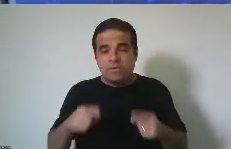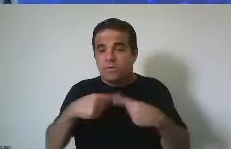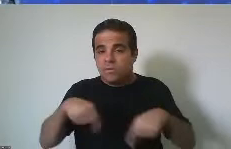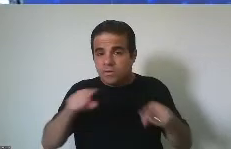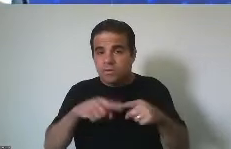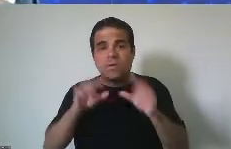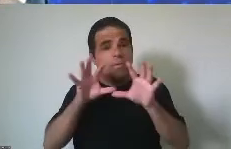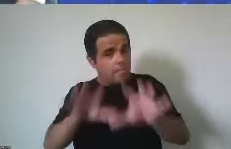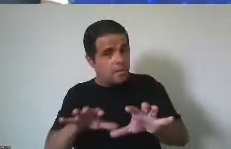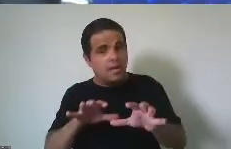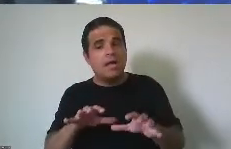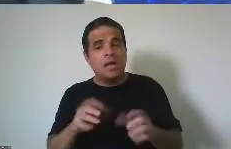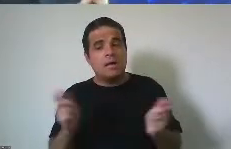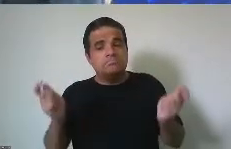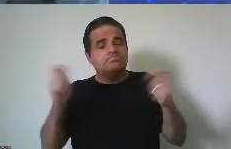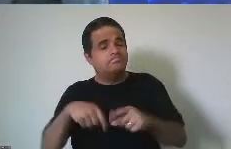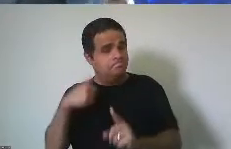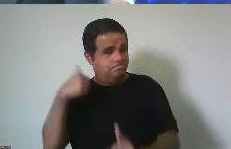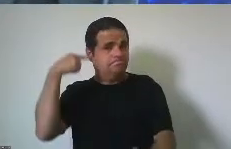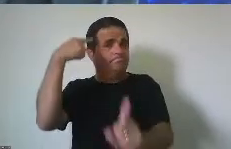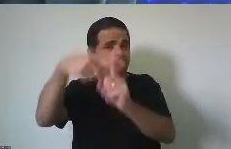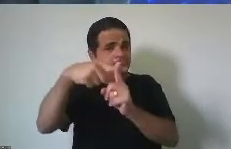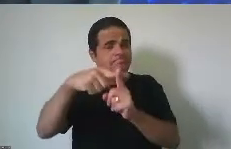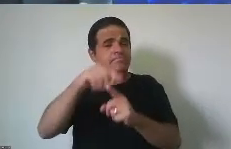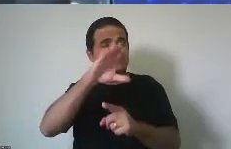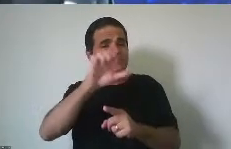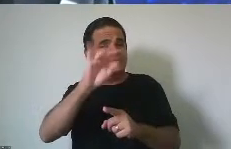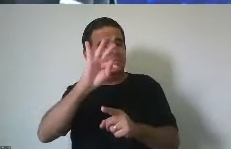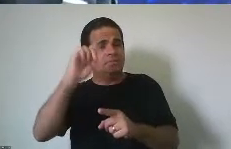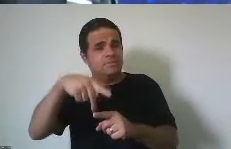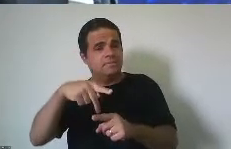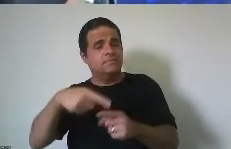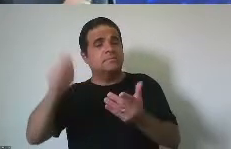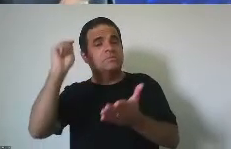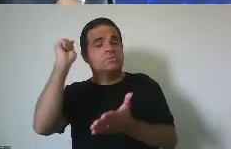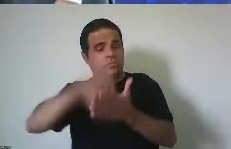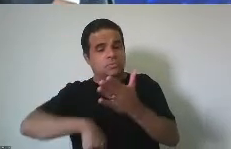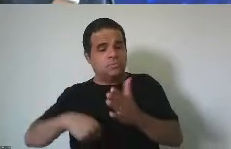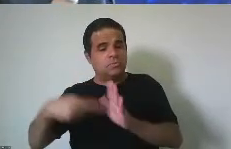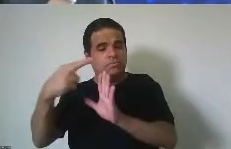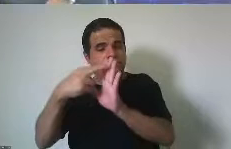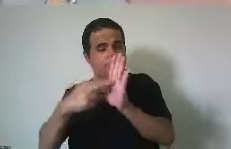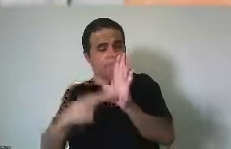impacto um milhão positivo para se ter perfeitamente para contrato renovado